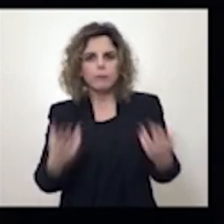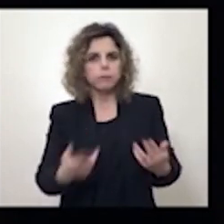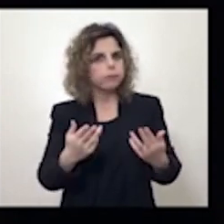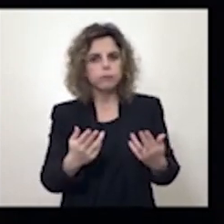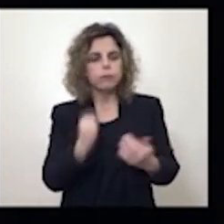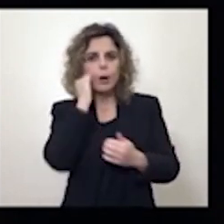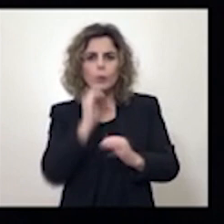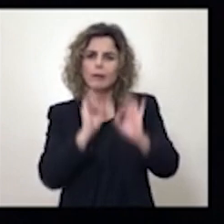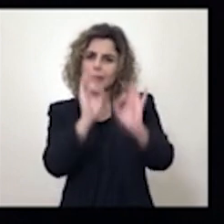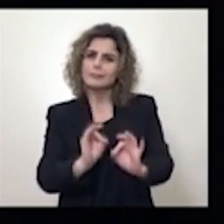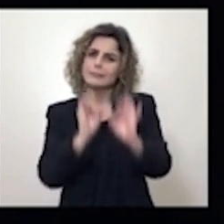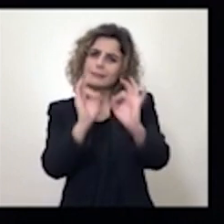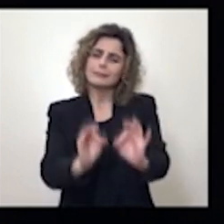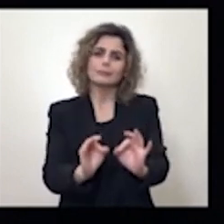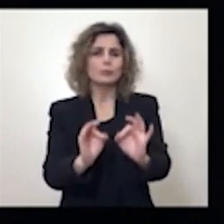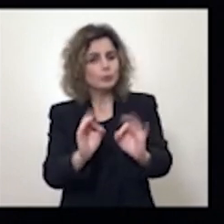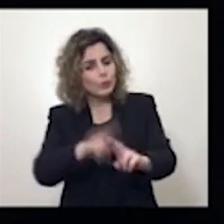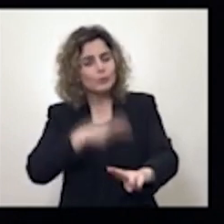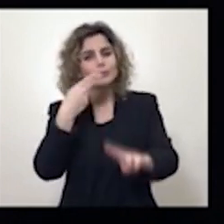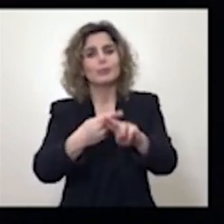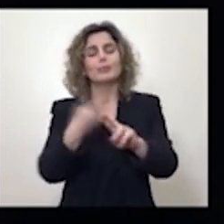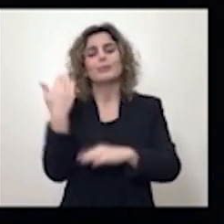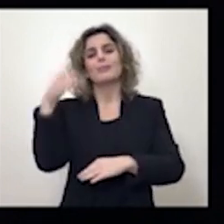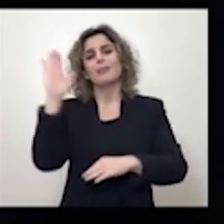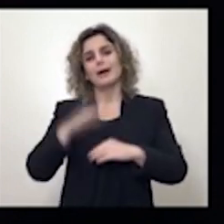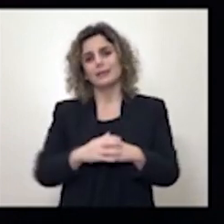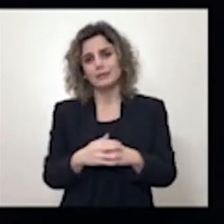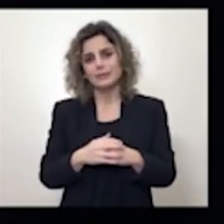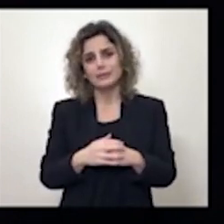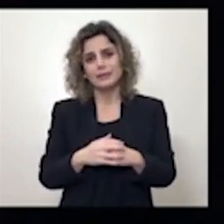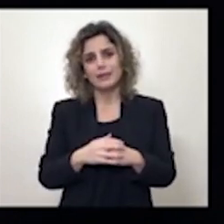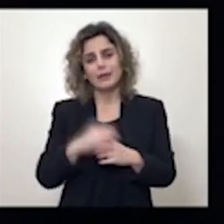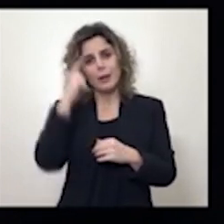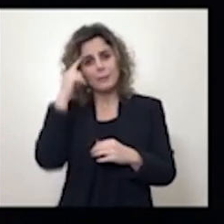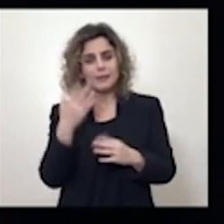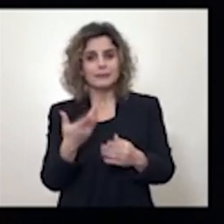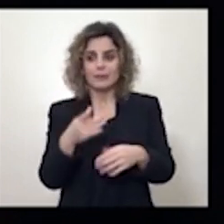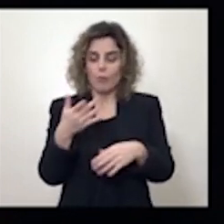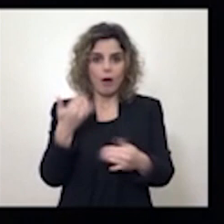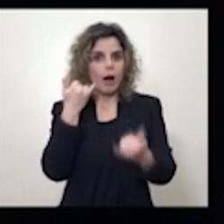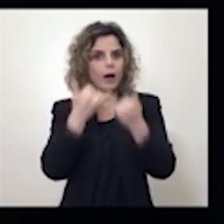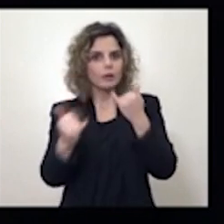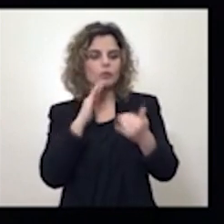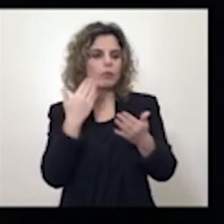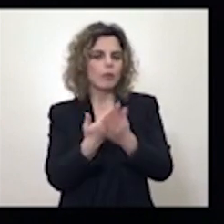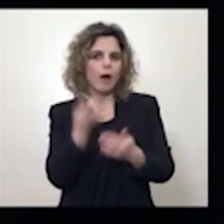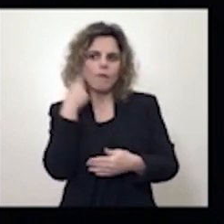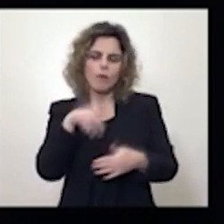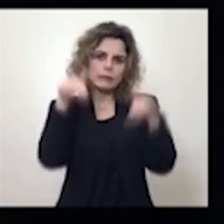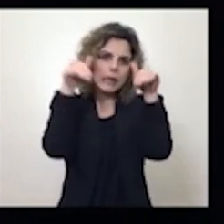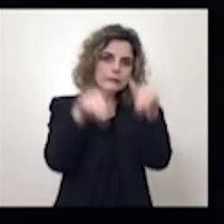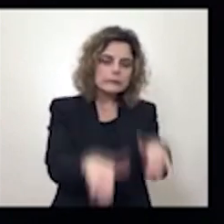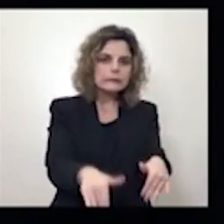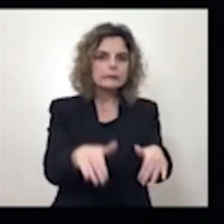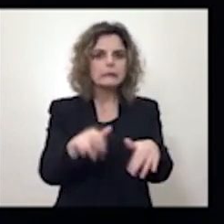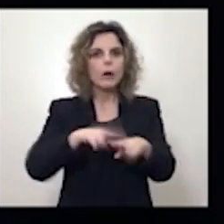cuidados intensivos é mais do dobro do aconselhado para evitar riscos de novo sufoco. Nunca se pode